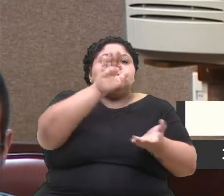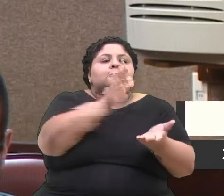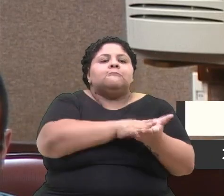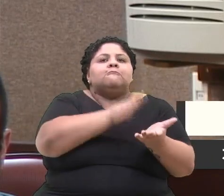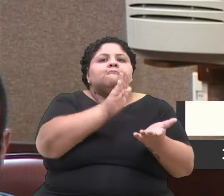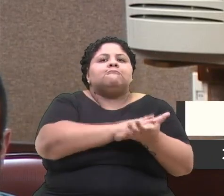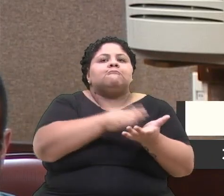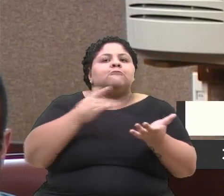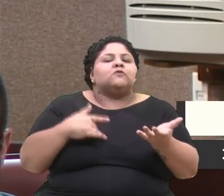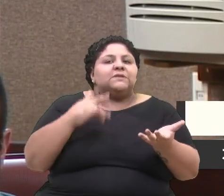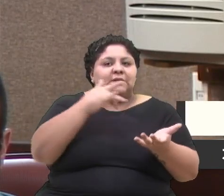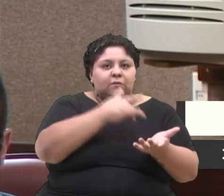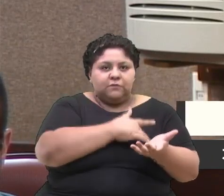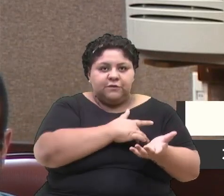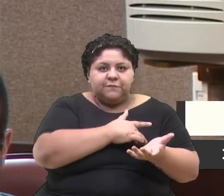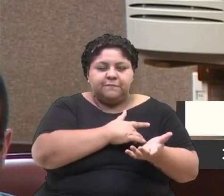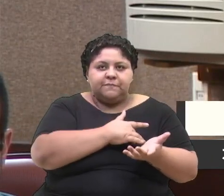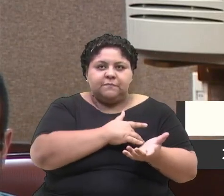a saúde,